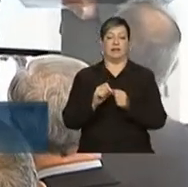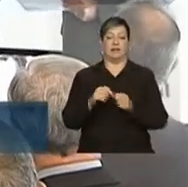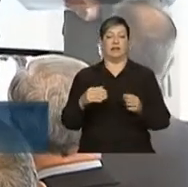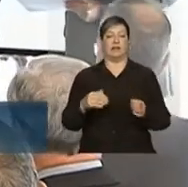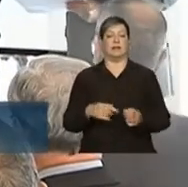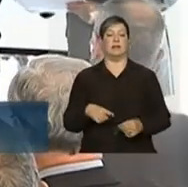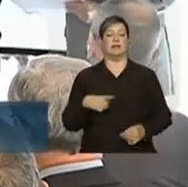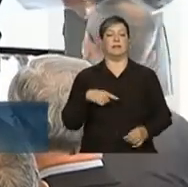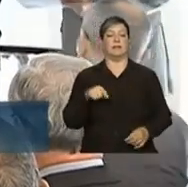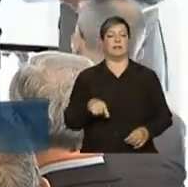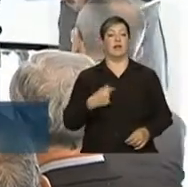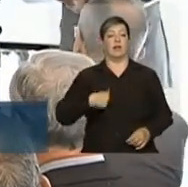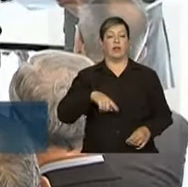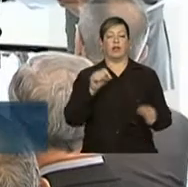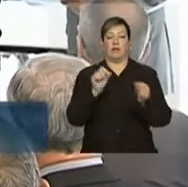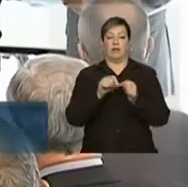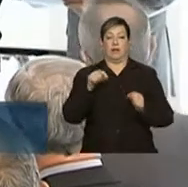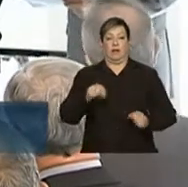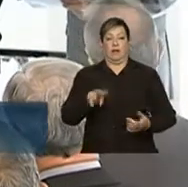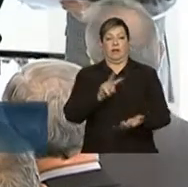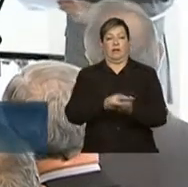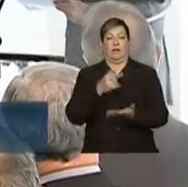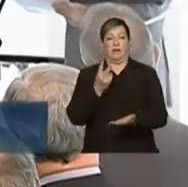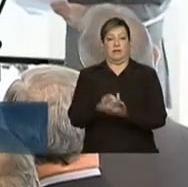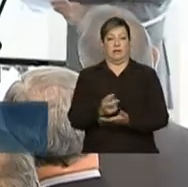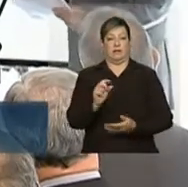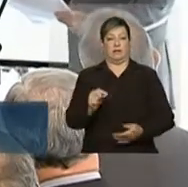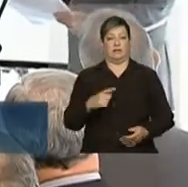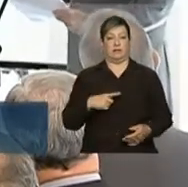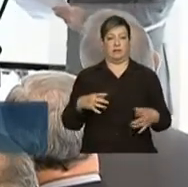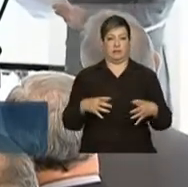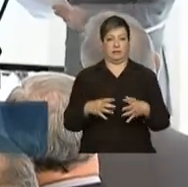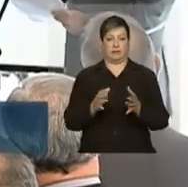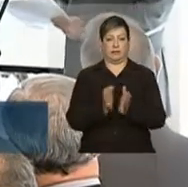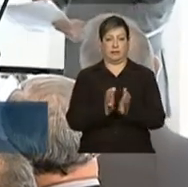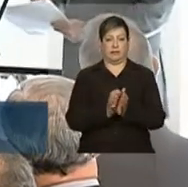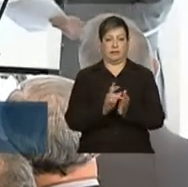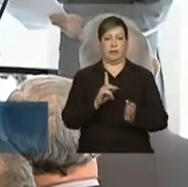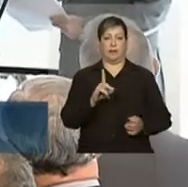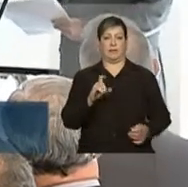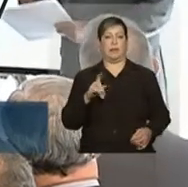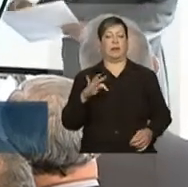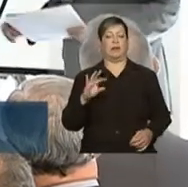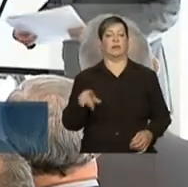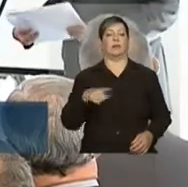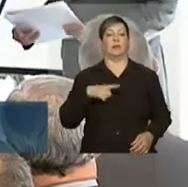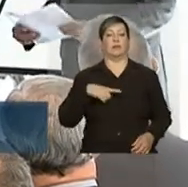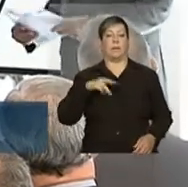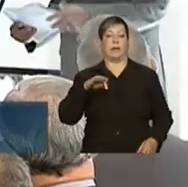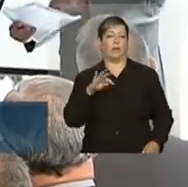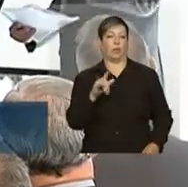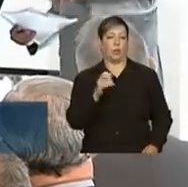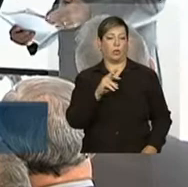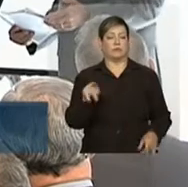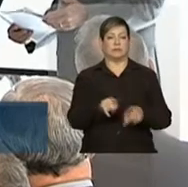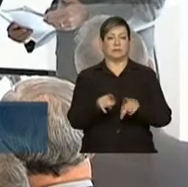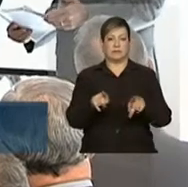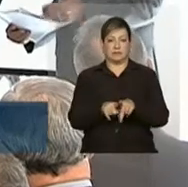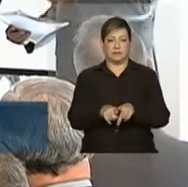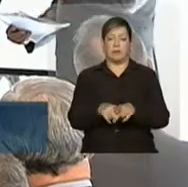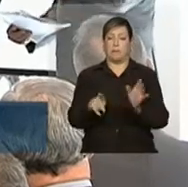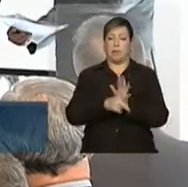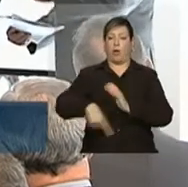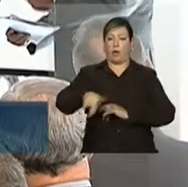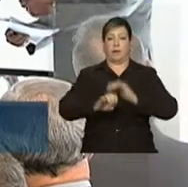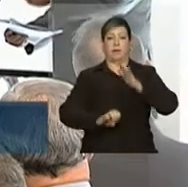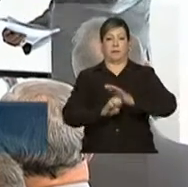já estamos tratando da duplicação. E já é um pleito do Estado do Mato Grosso, dos produtores e dos próprios empresários,